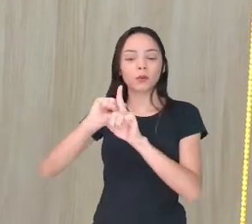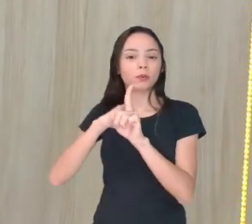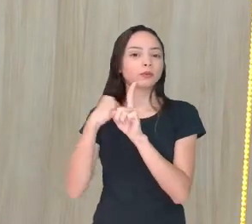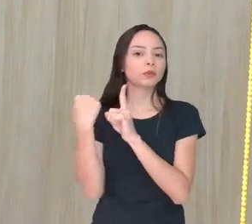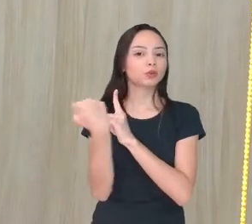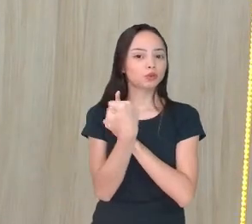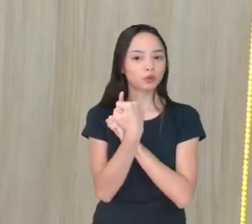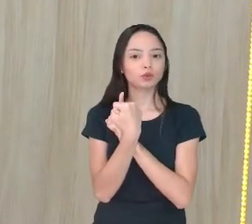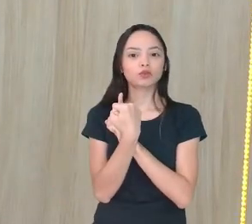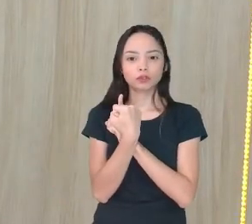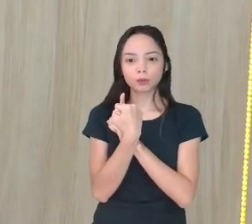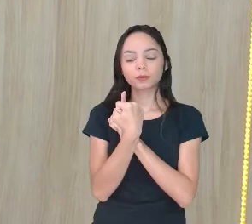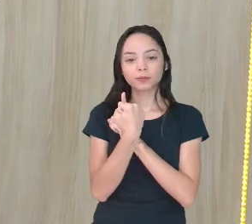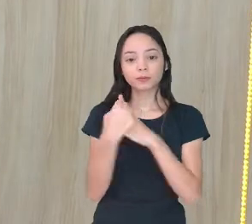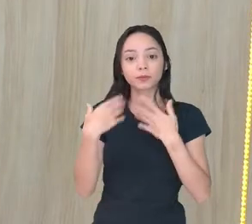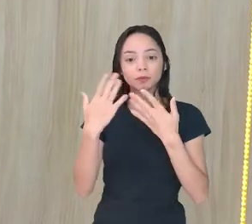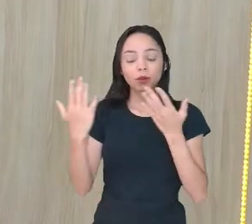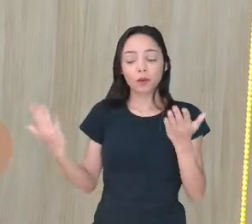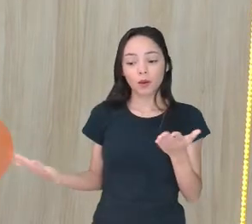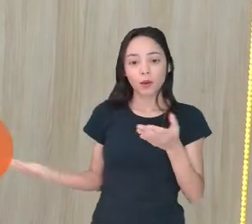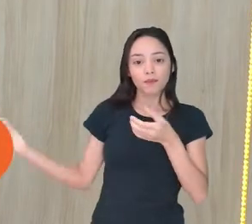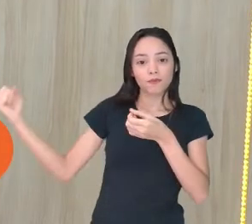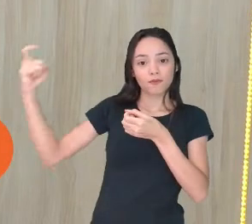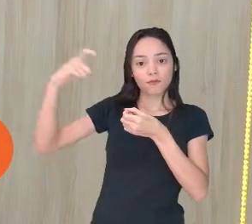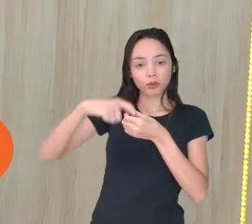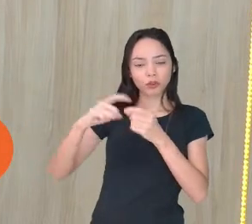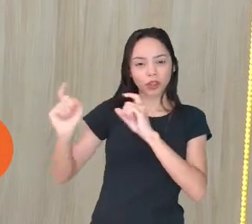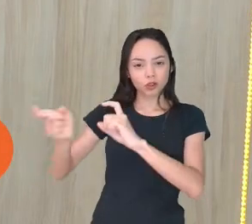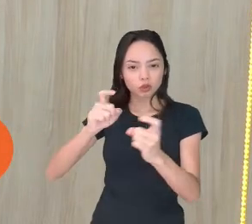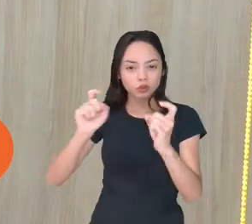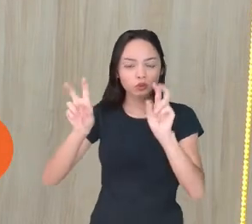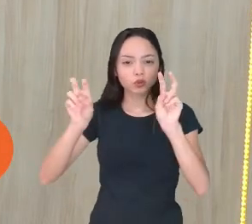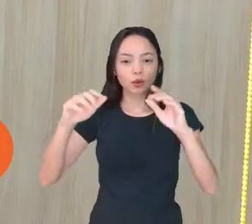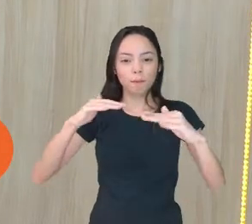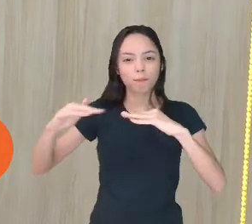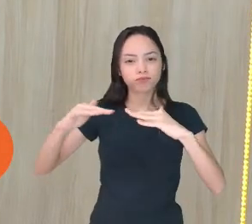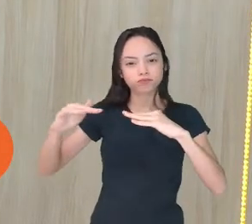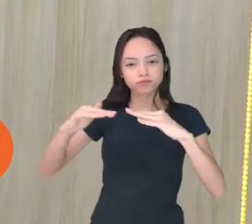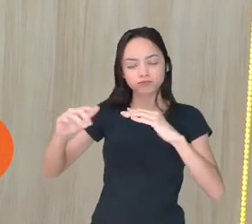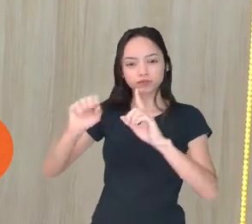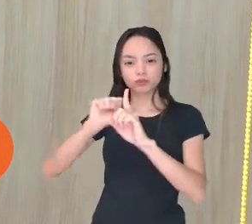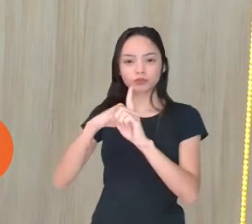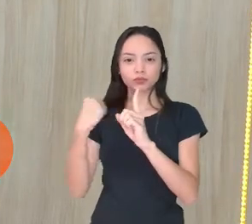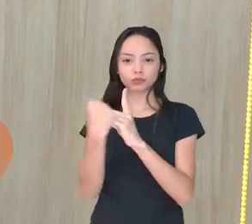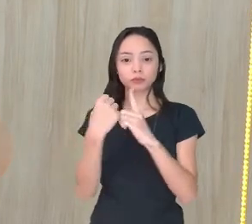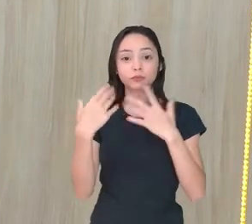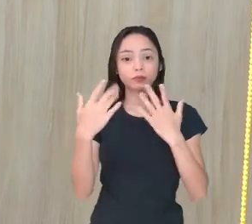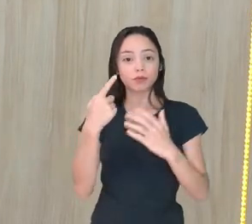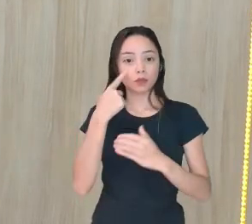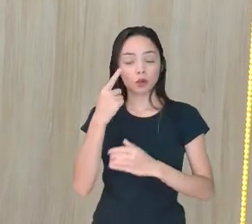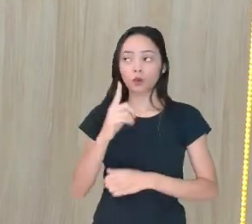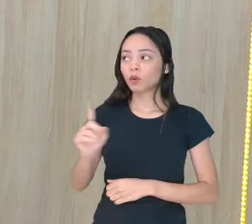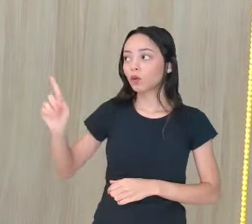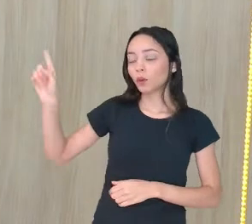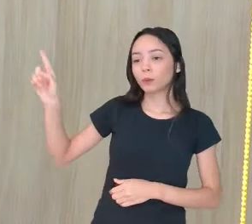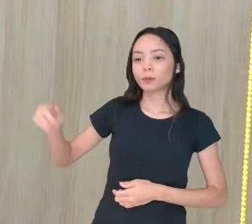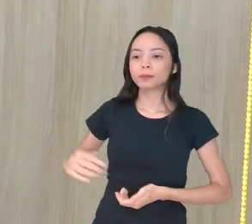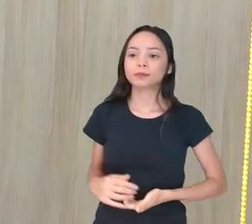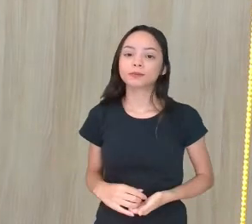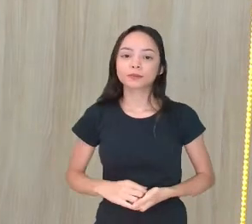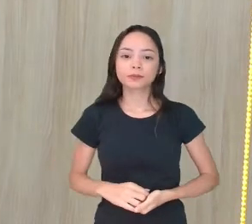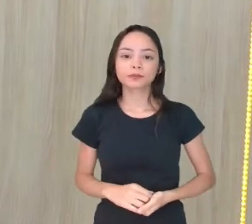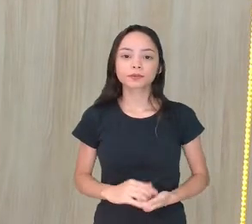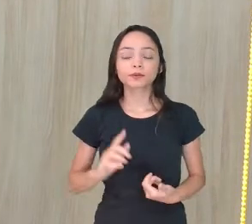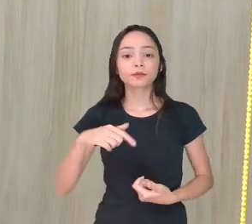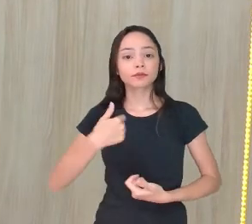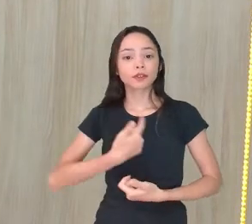sociais. Então a gente vai retomar essa discussão sobre movimentos sociais. Então, ó, a gente